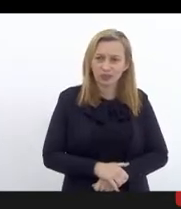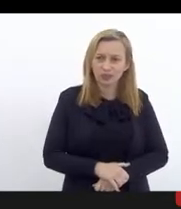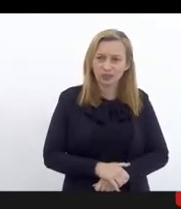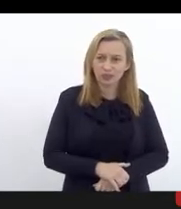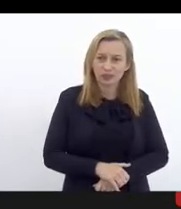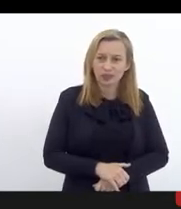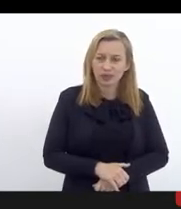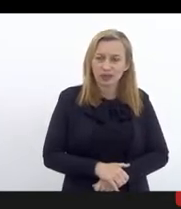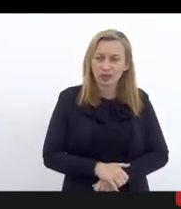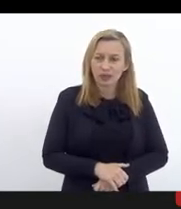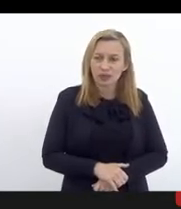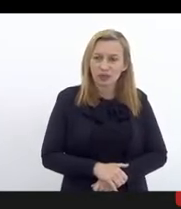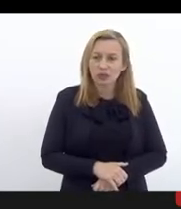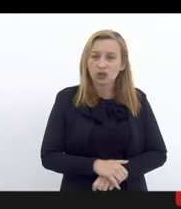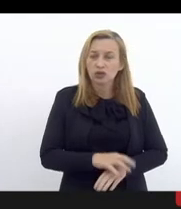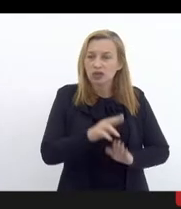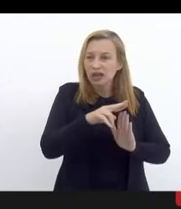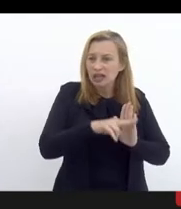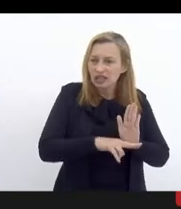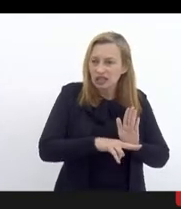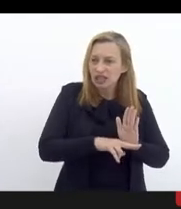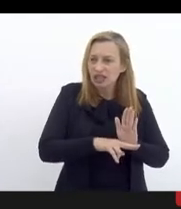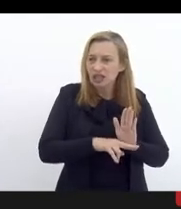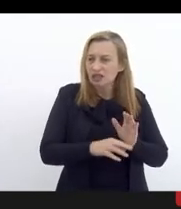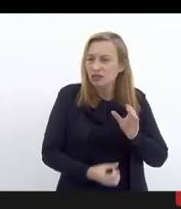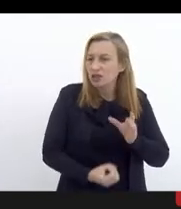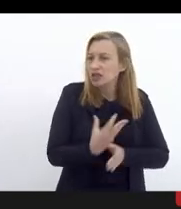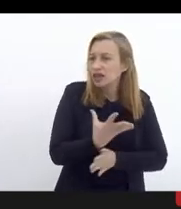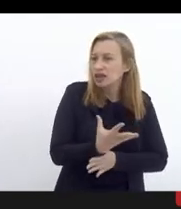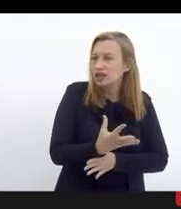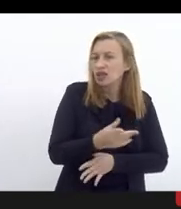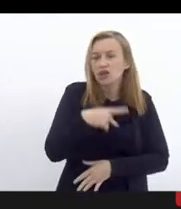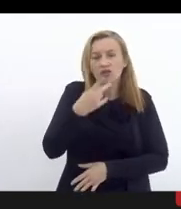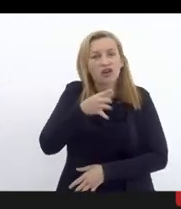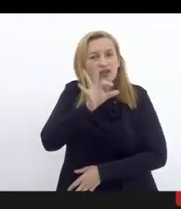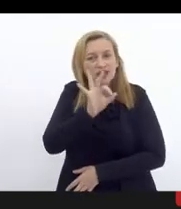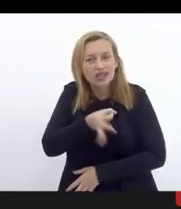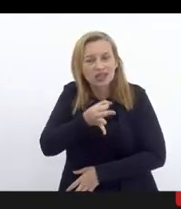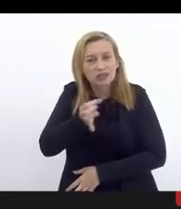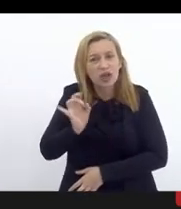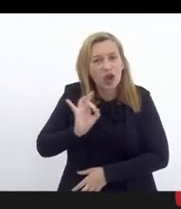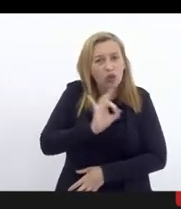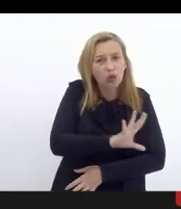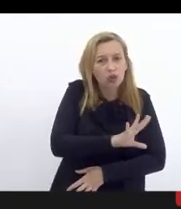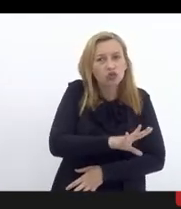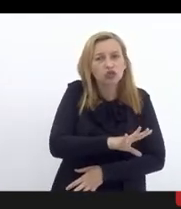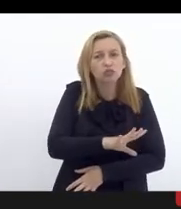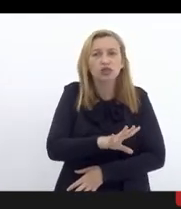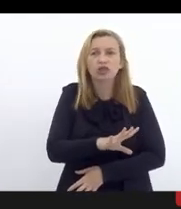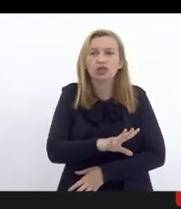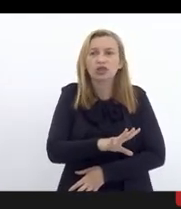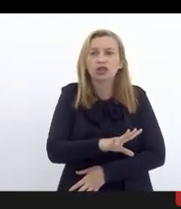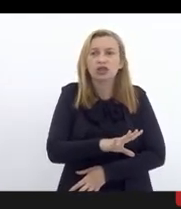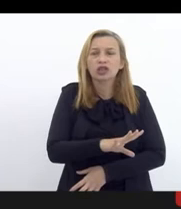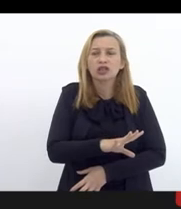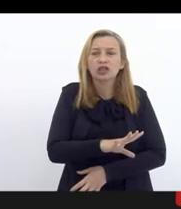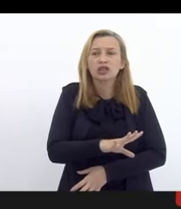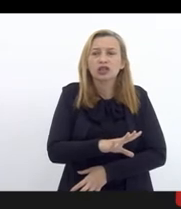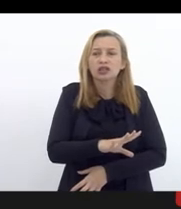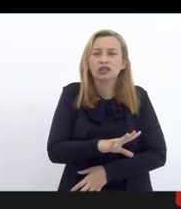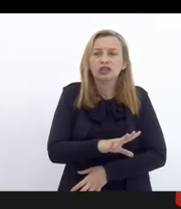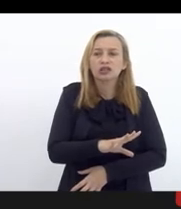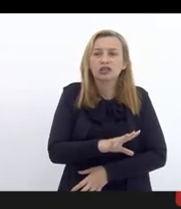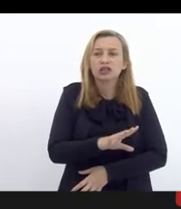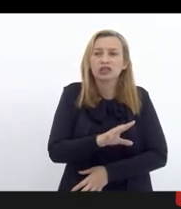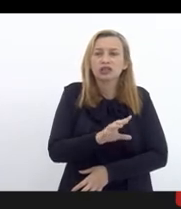As medidas que foram tomadas, e me refiro especialmente à última, que foi de zerar